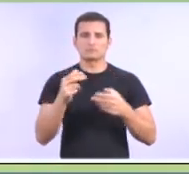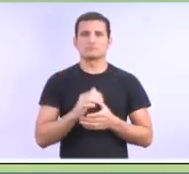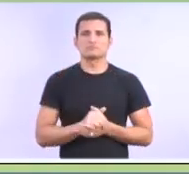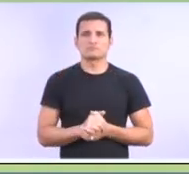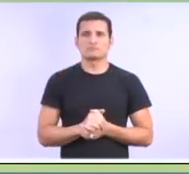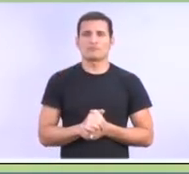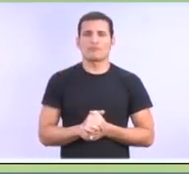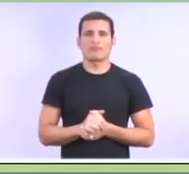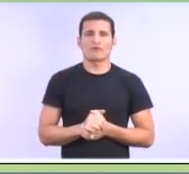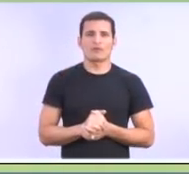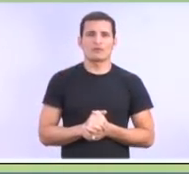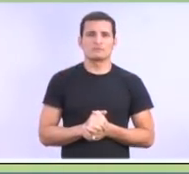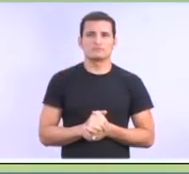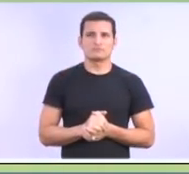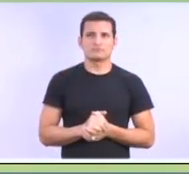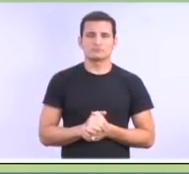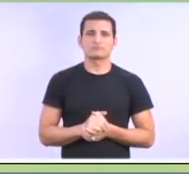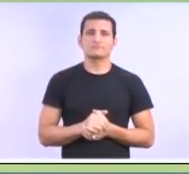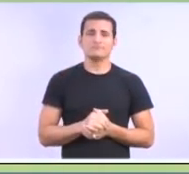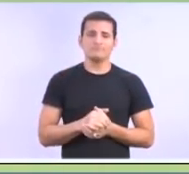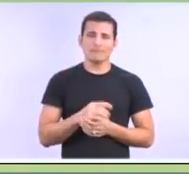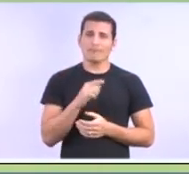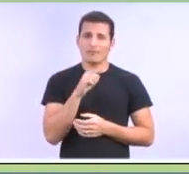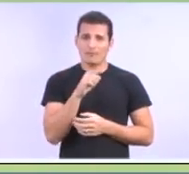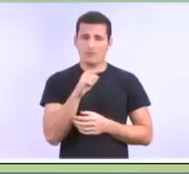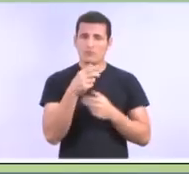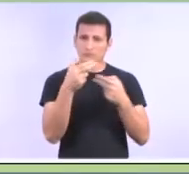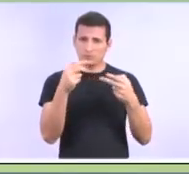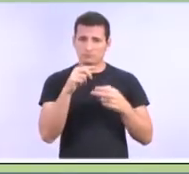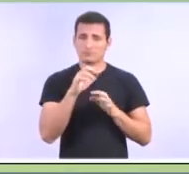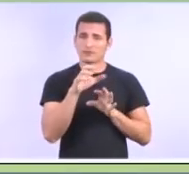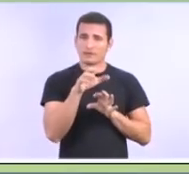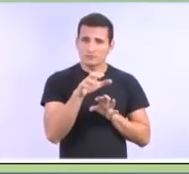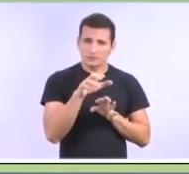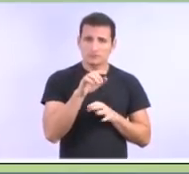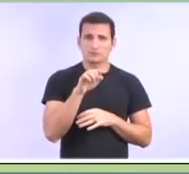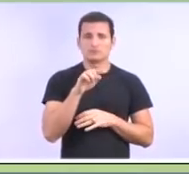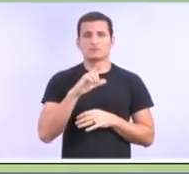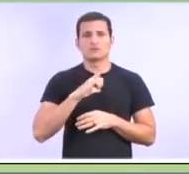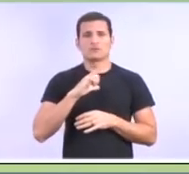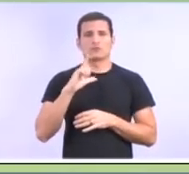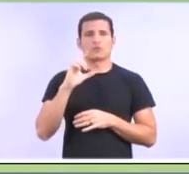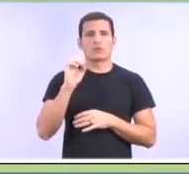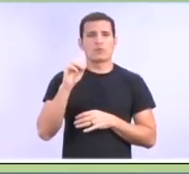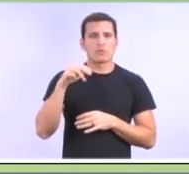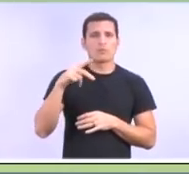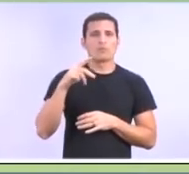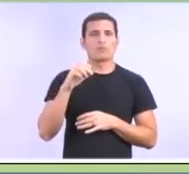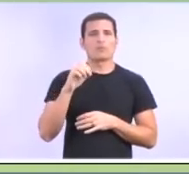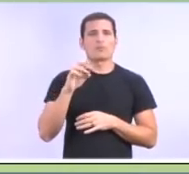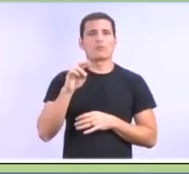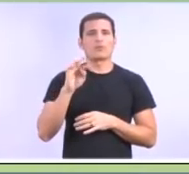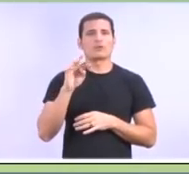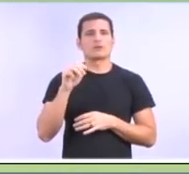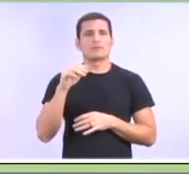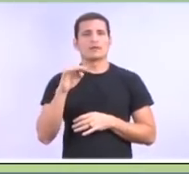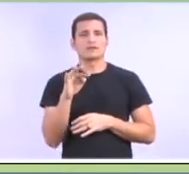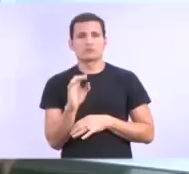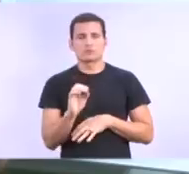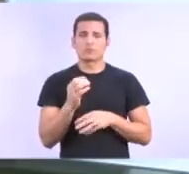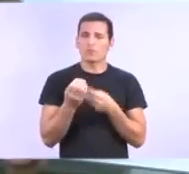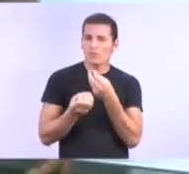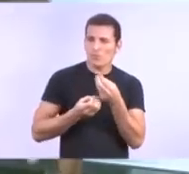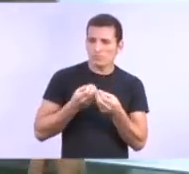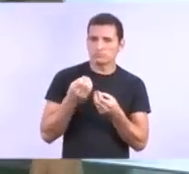É algo que tinha características, comportamento e estado. Lembre da aula passada, gente,